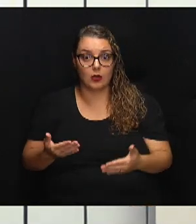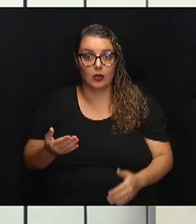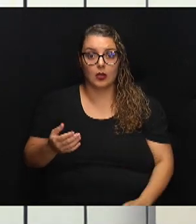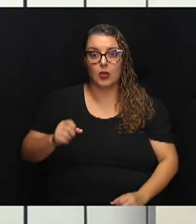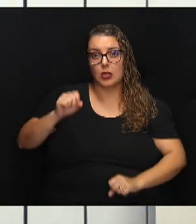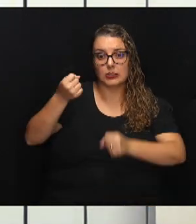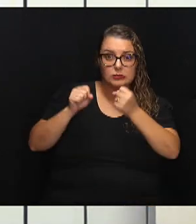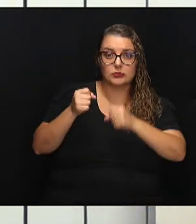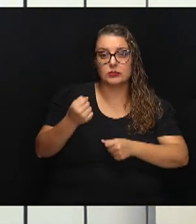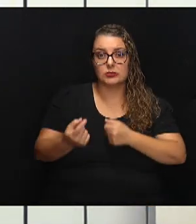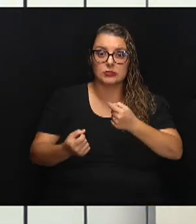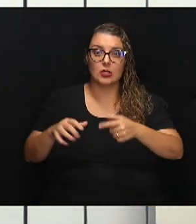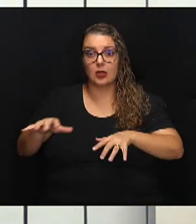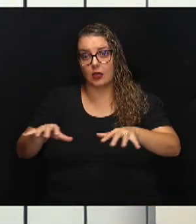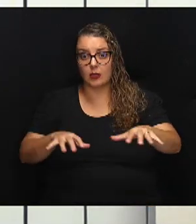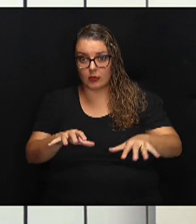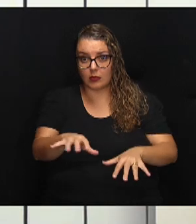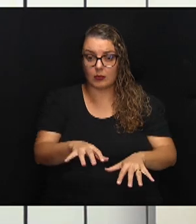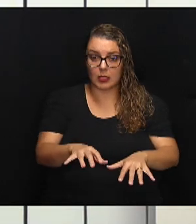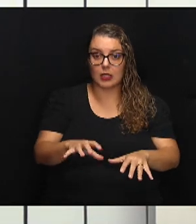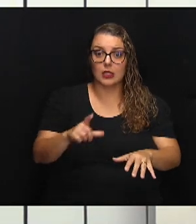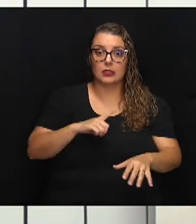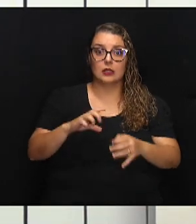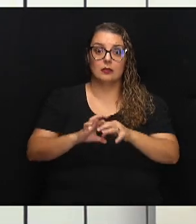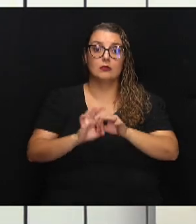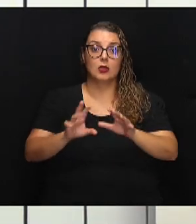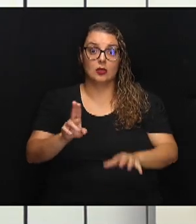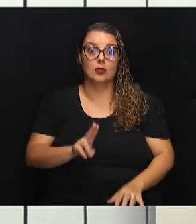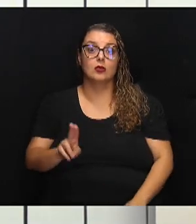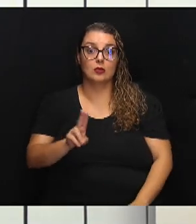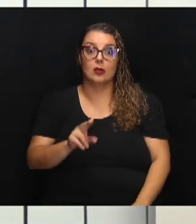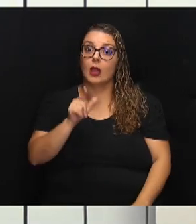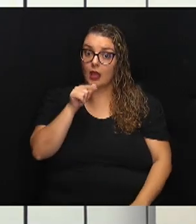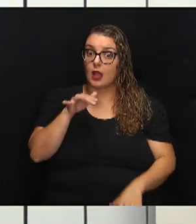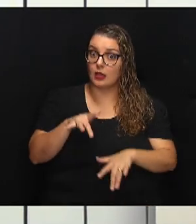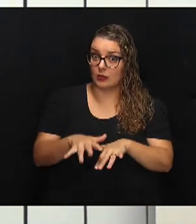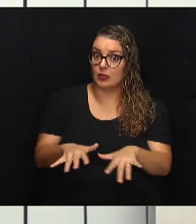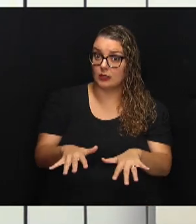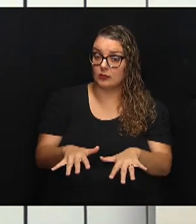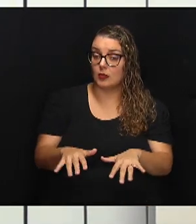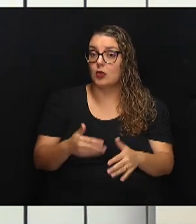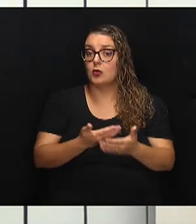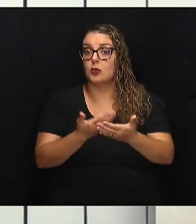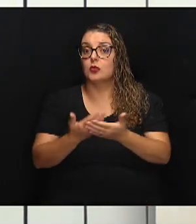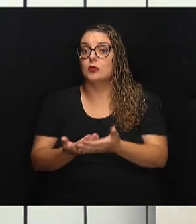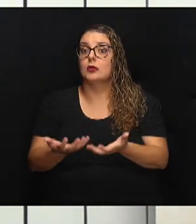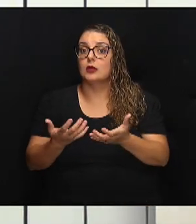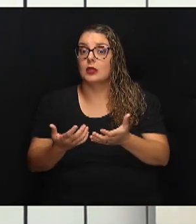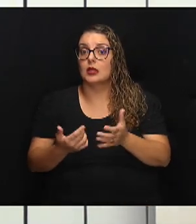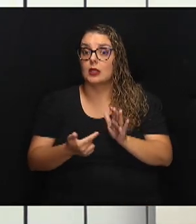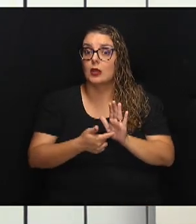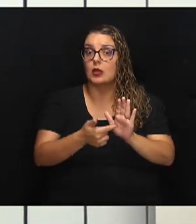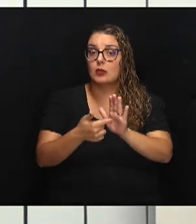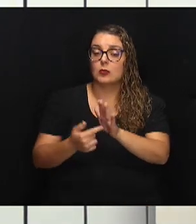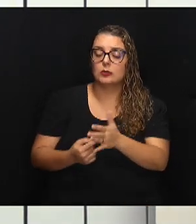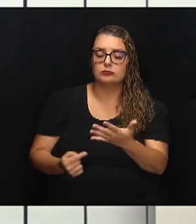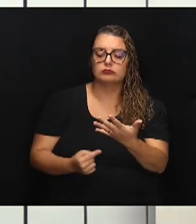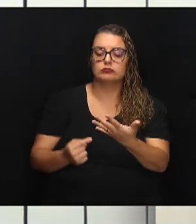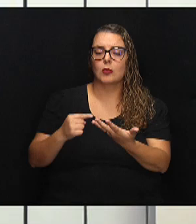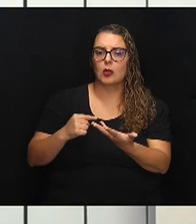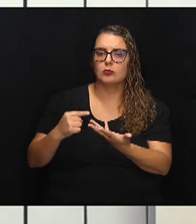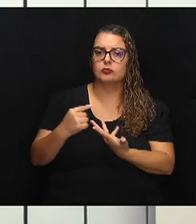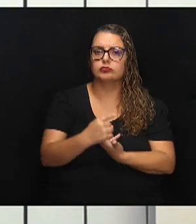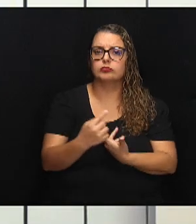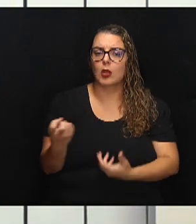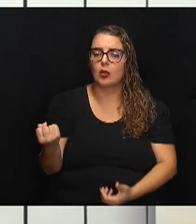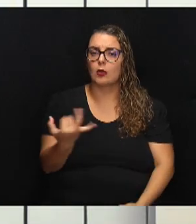indústrias e alguns setores têm permissão para utilizar essas águas. O estudo pretende levantar aspectos